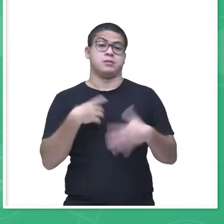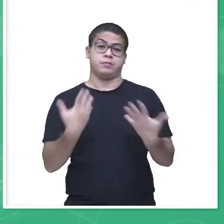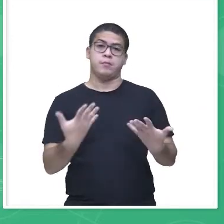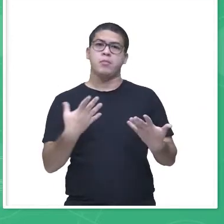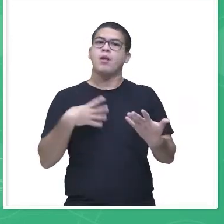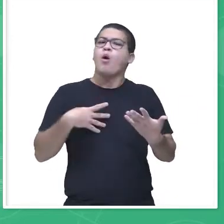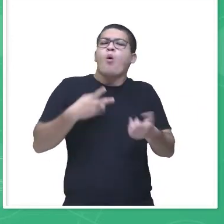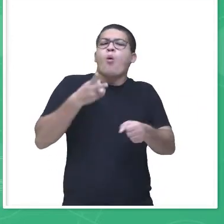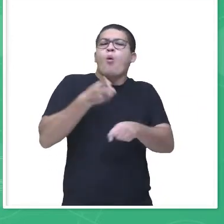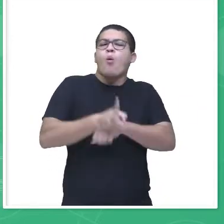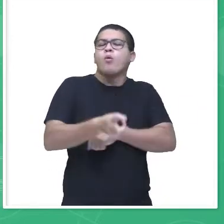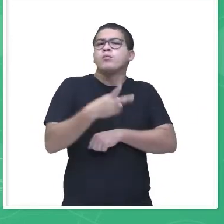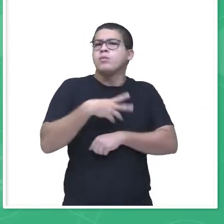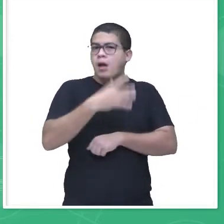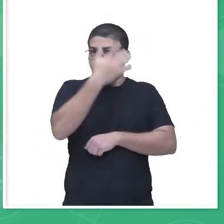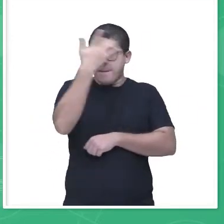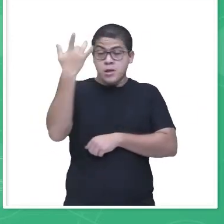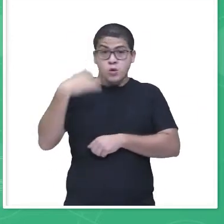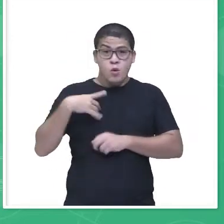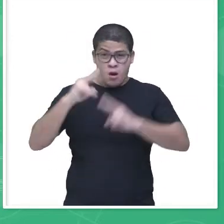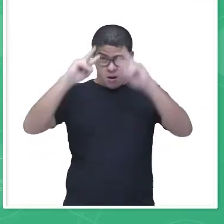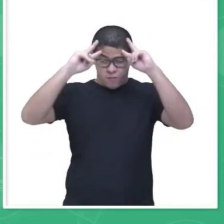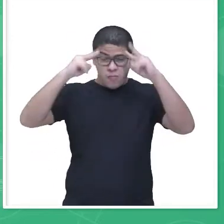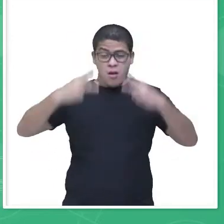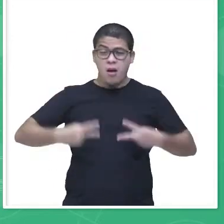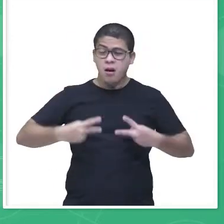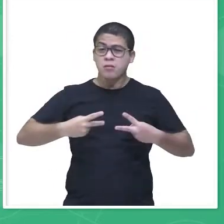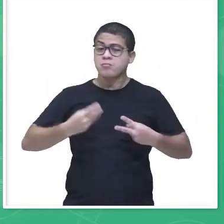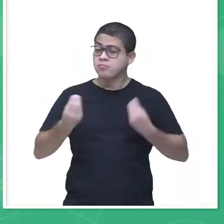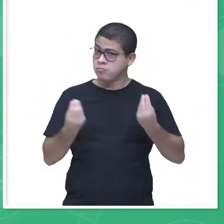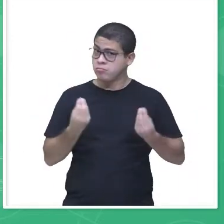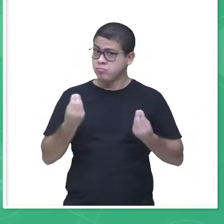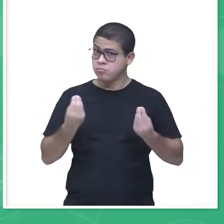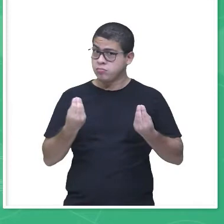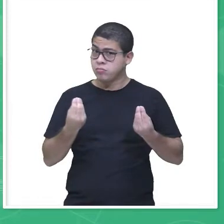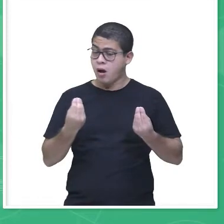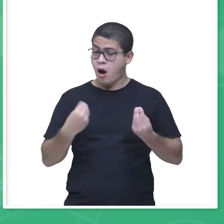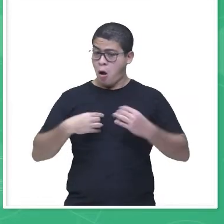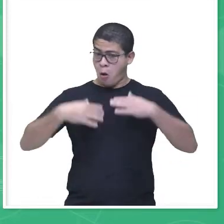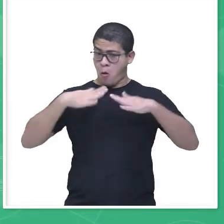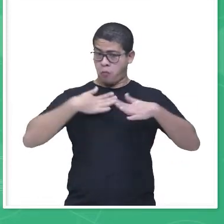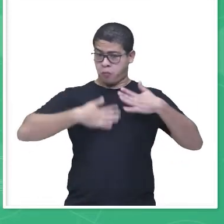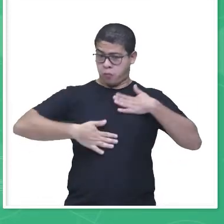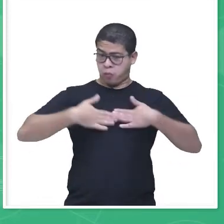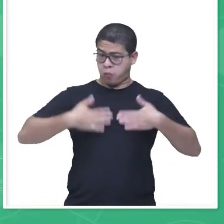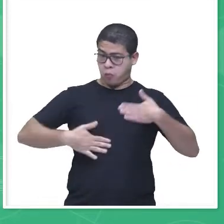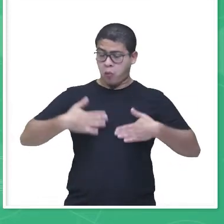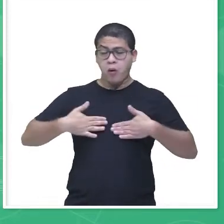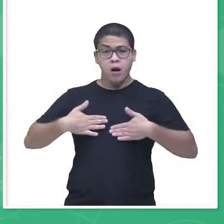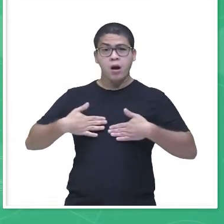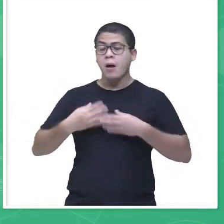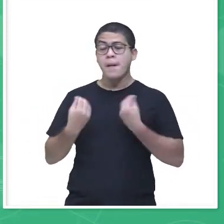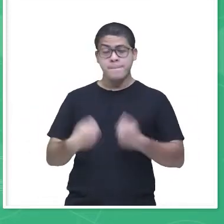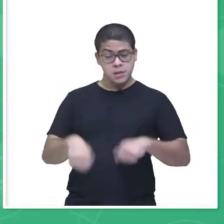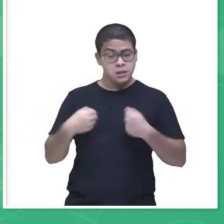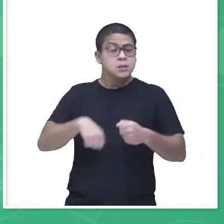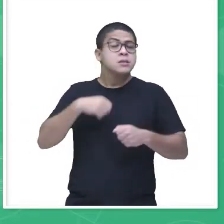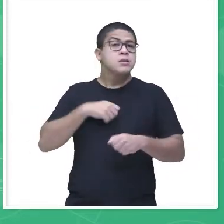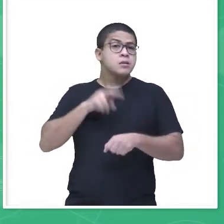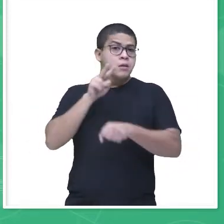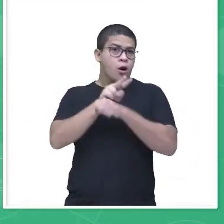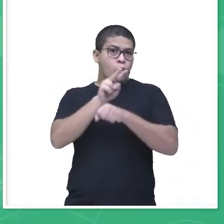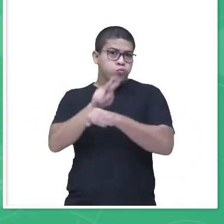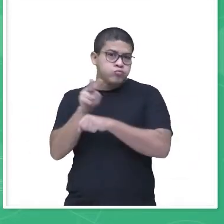nosso dia a dia noções de higiene, a gente começa a cuidar não somente do nosso próprio corpo, mas do ambiente ao nosso